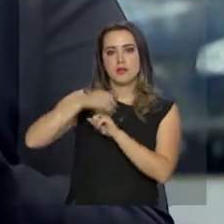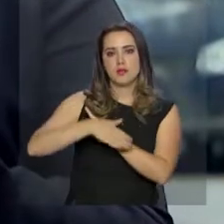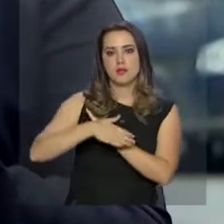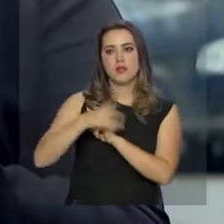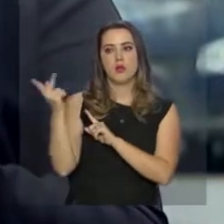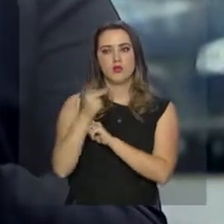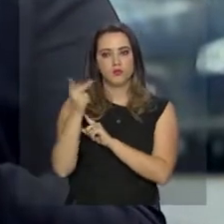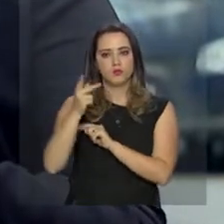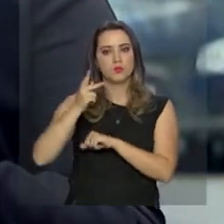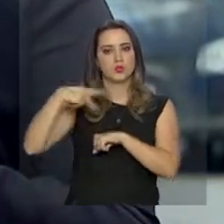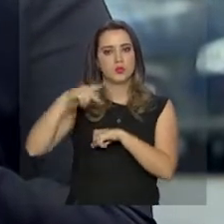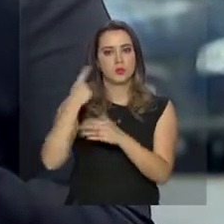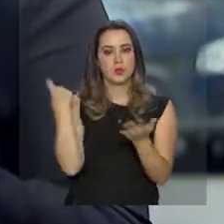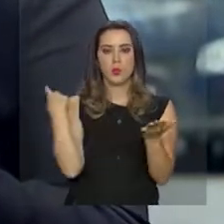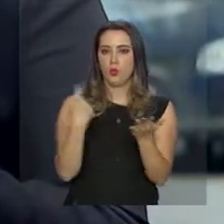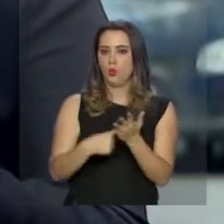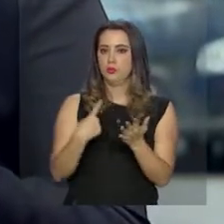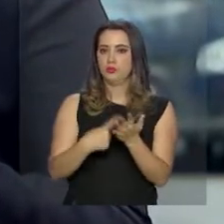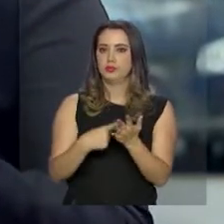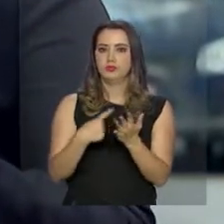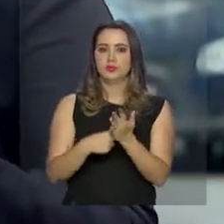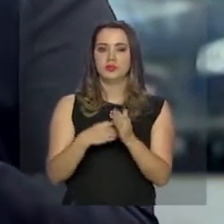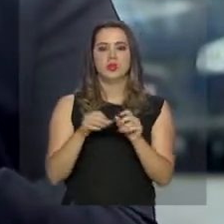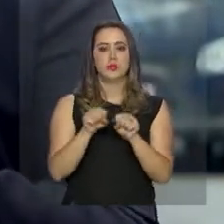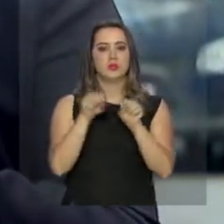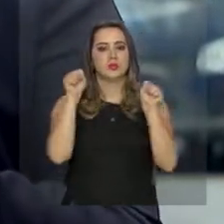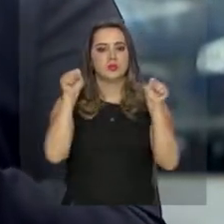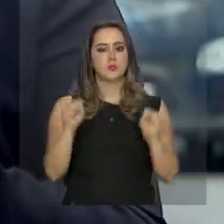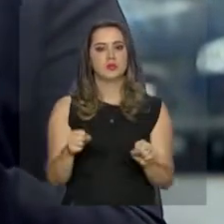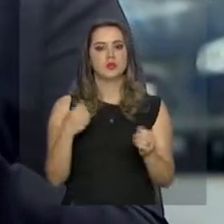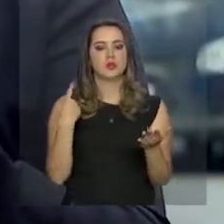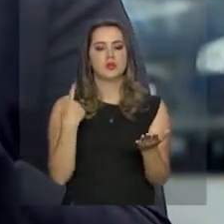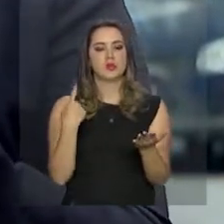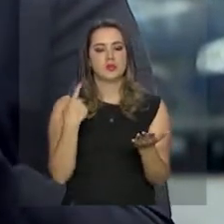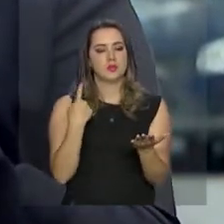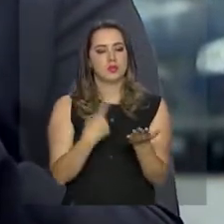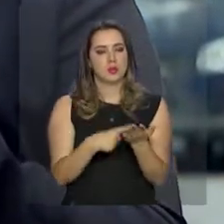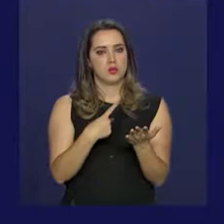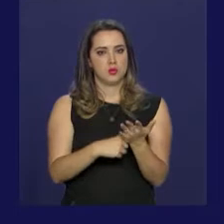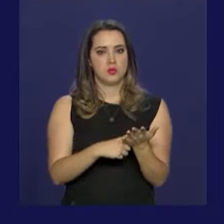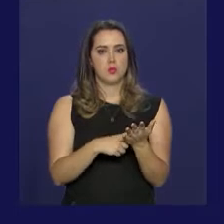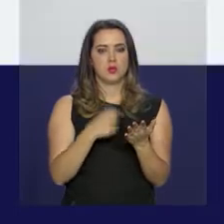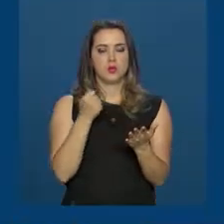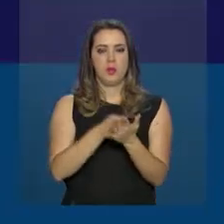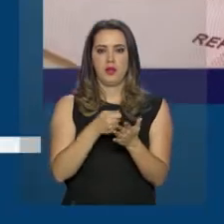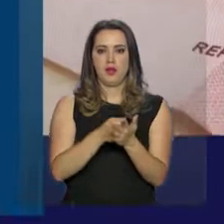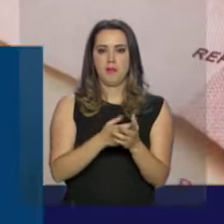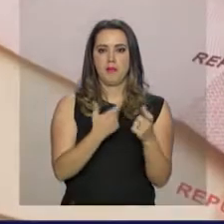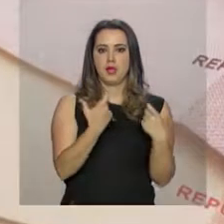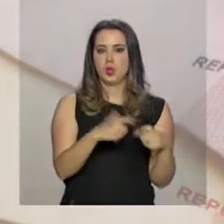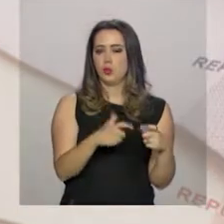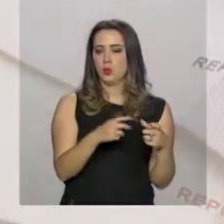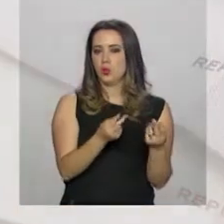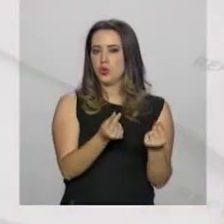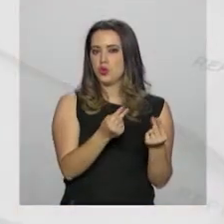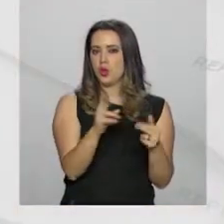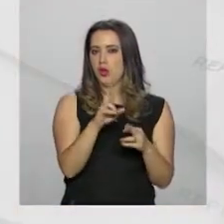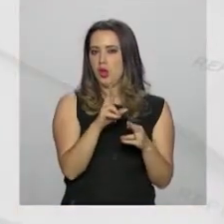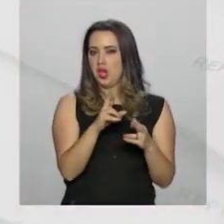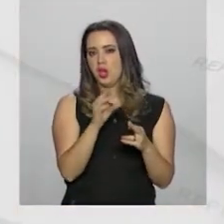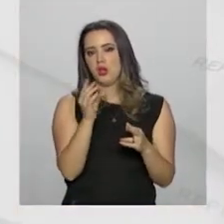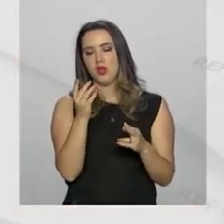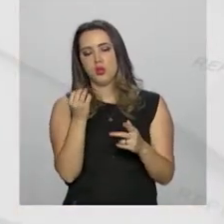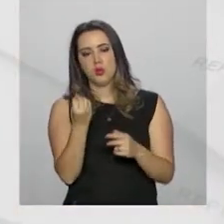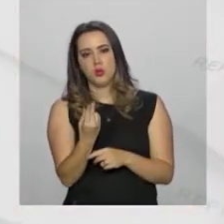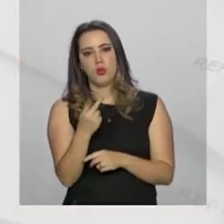Brasil fecharam um acordo e estabeleceram um sistema de pagamento pela moeda local. Para usar o sistema, basta procurar